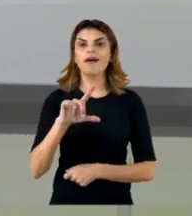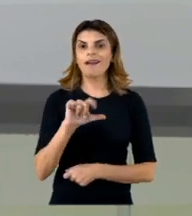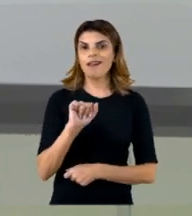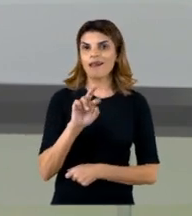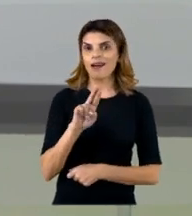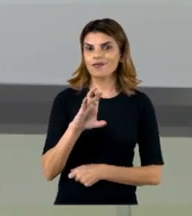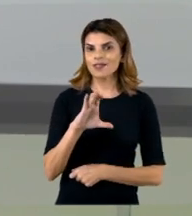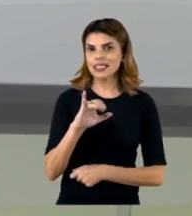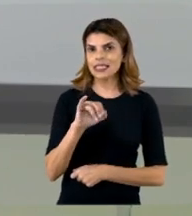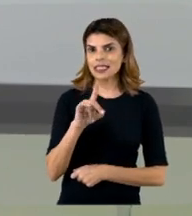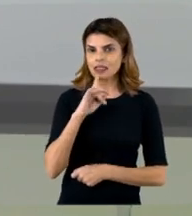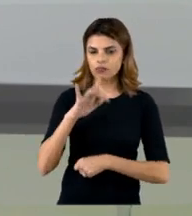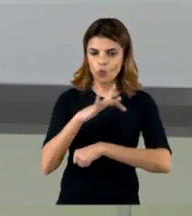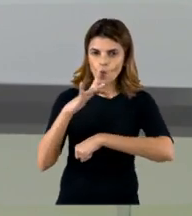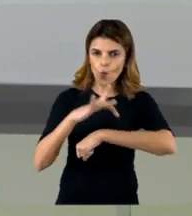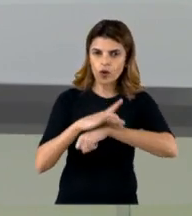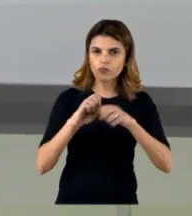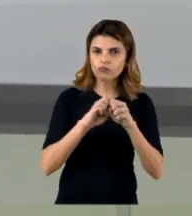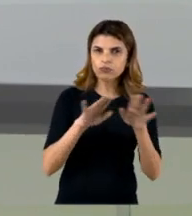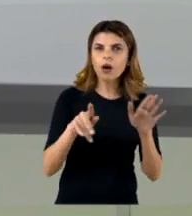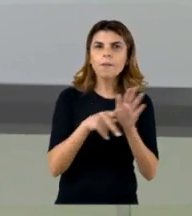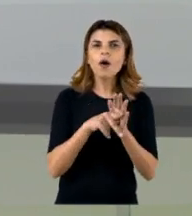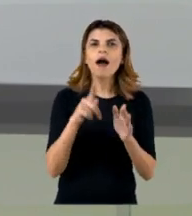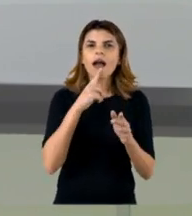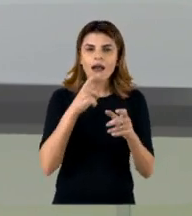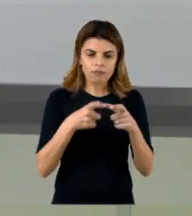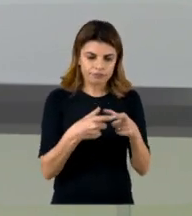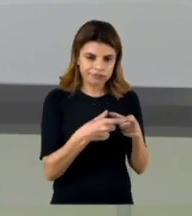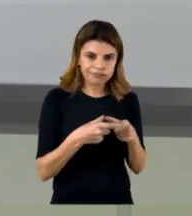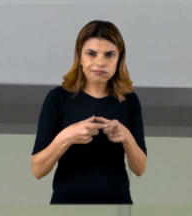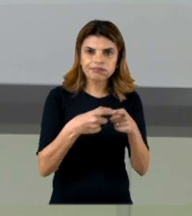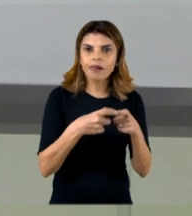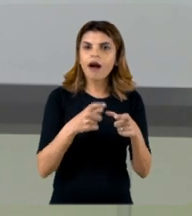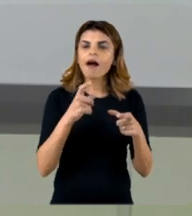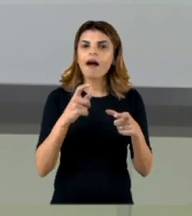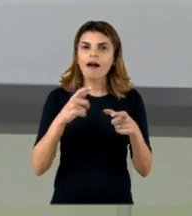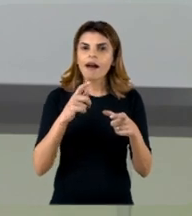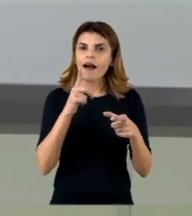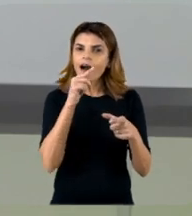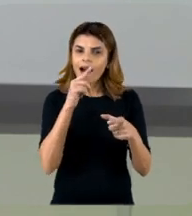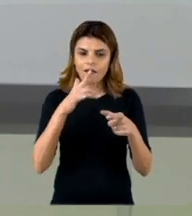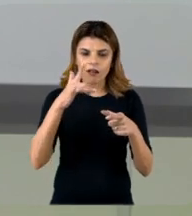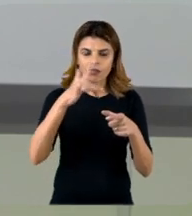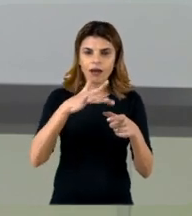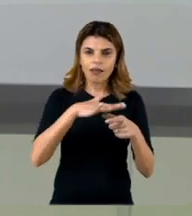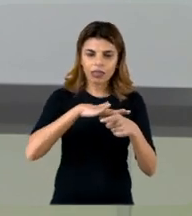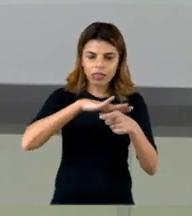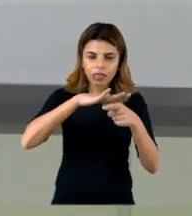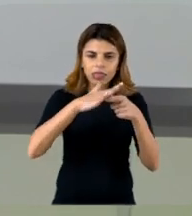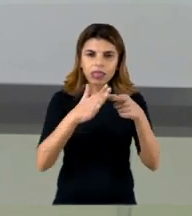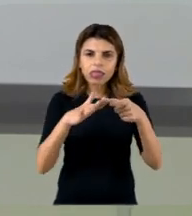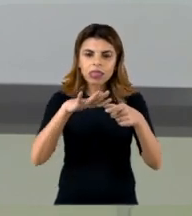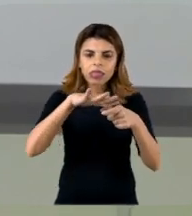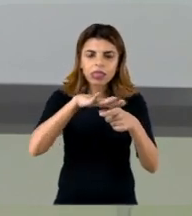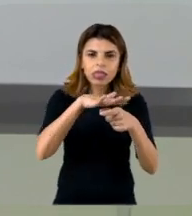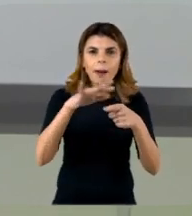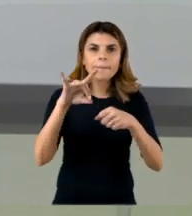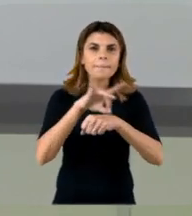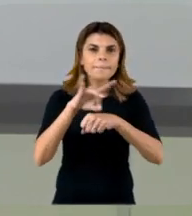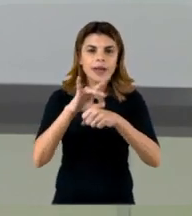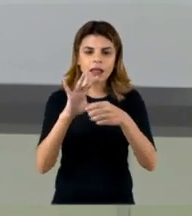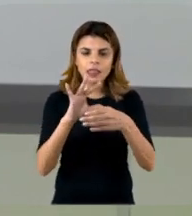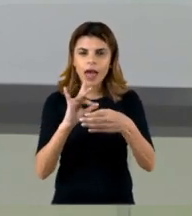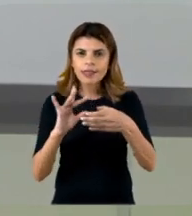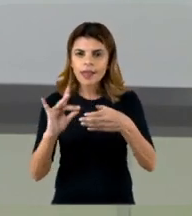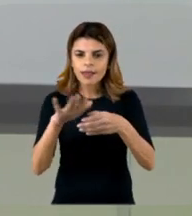disseminadoras de larvicida tratam-se de um pote plástico com água para atrair os mosquitos Aedes. Ele é recoberto com tecido